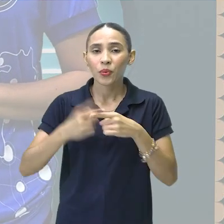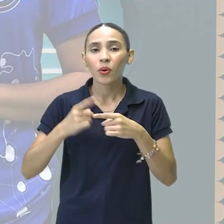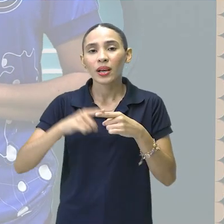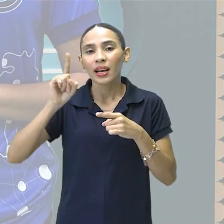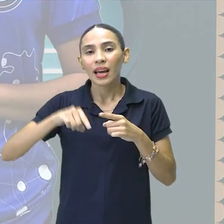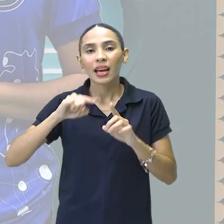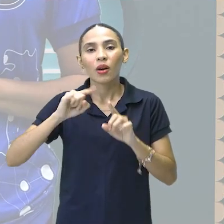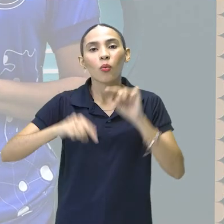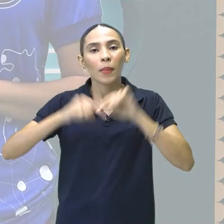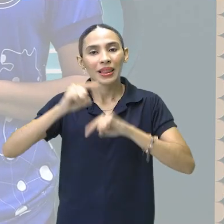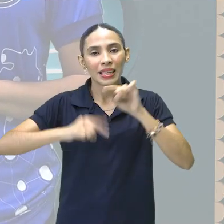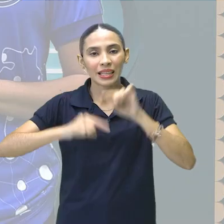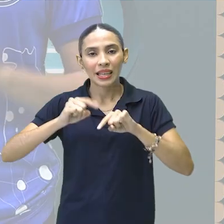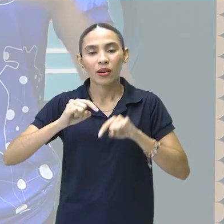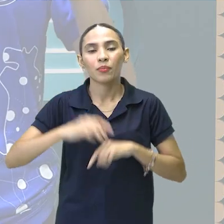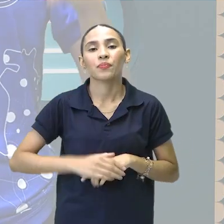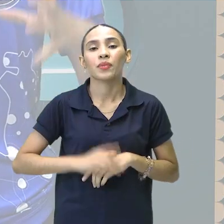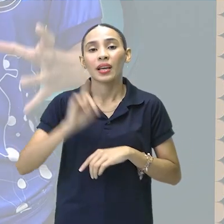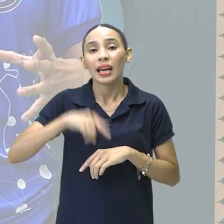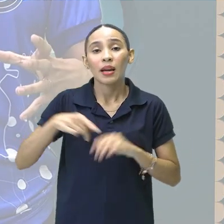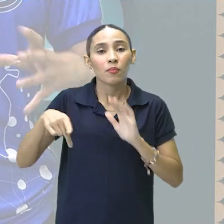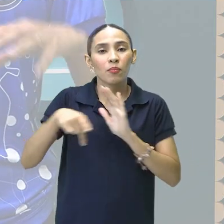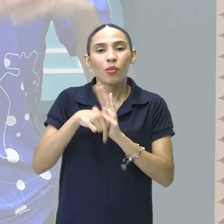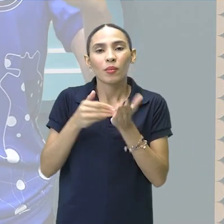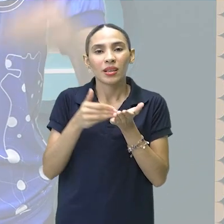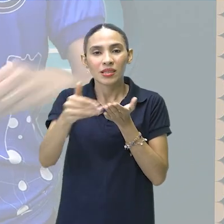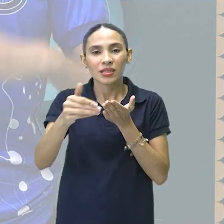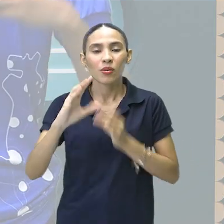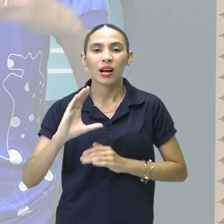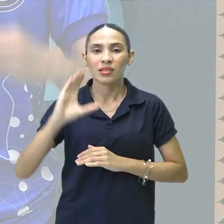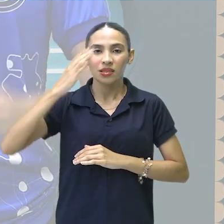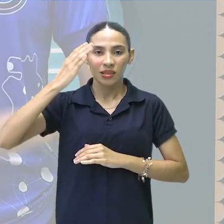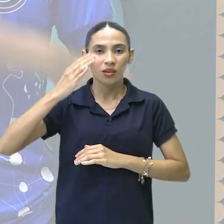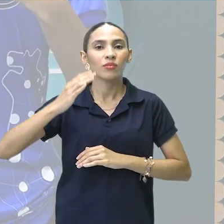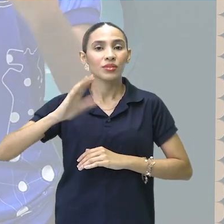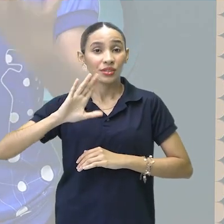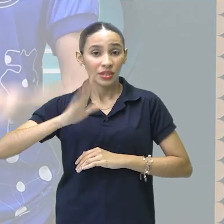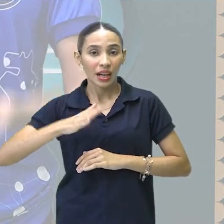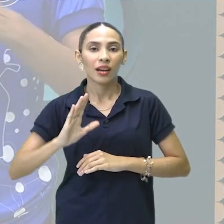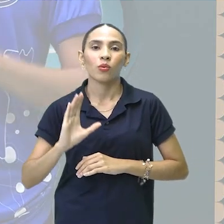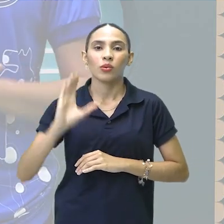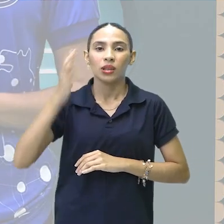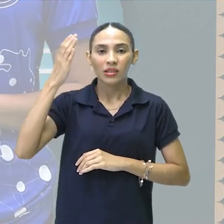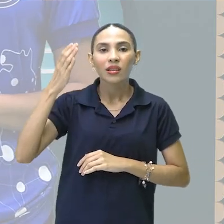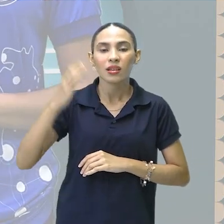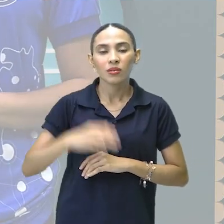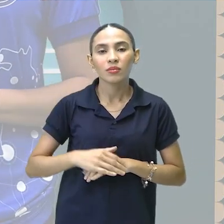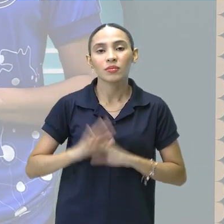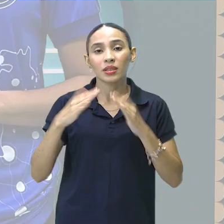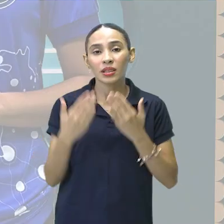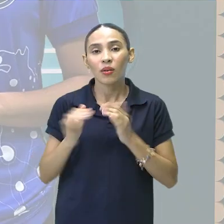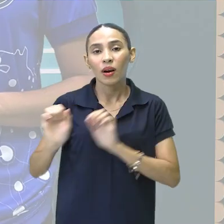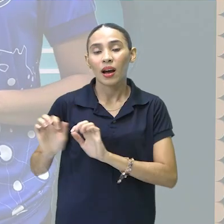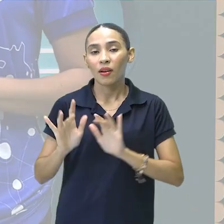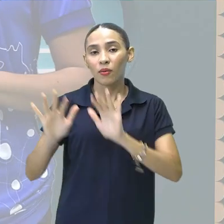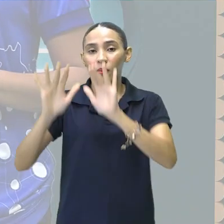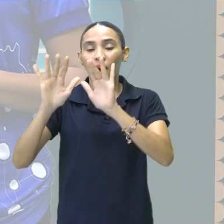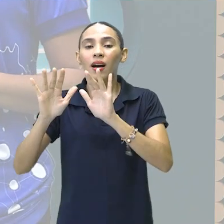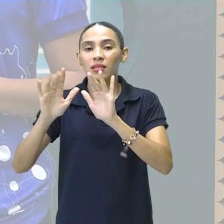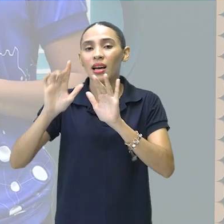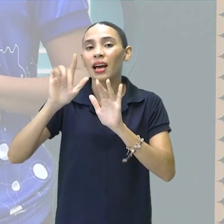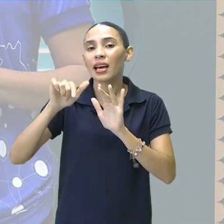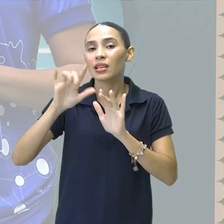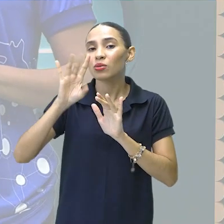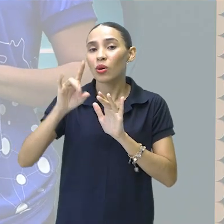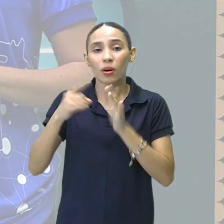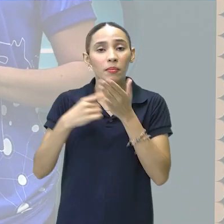é o objeto, é a origem, é o fenômeno que já está acontecendo. E a fumaça, ela